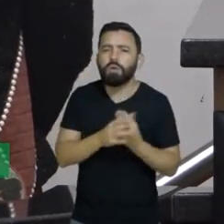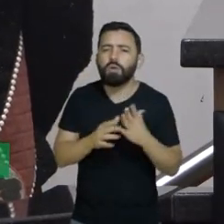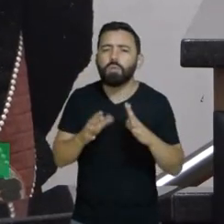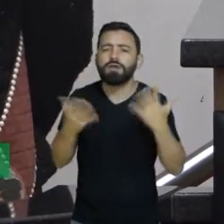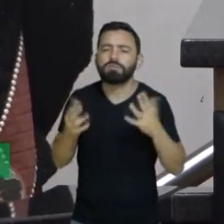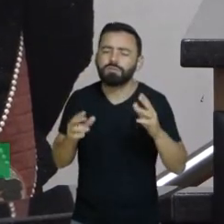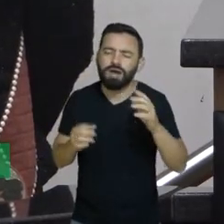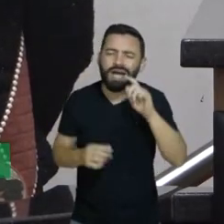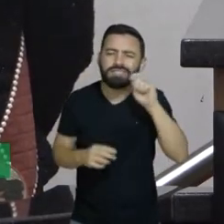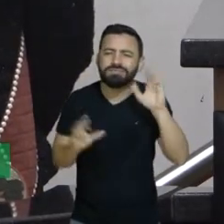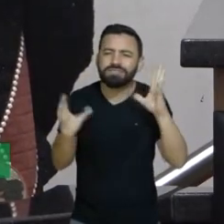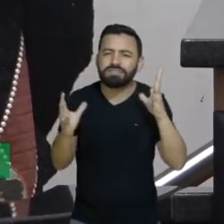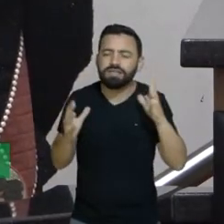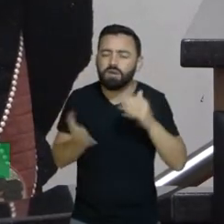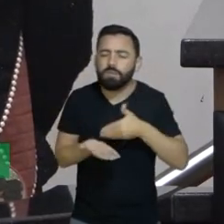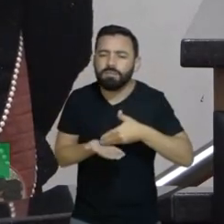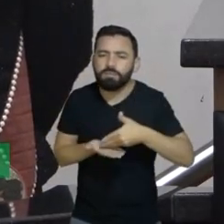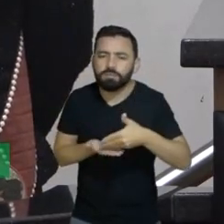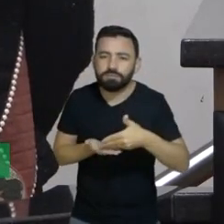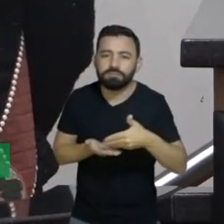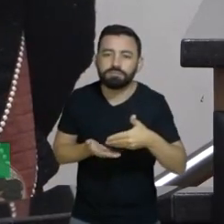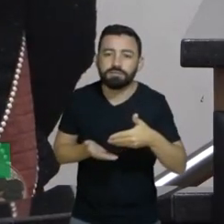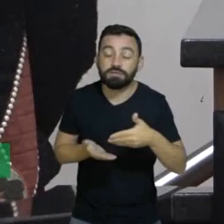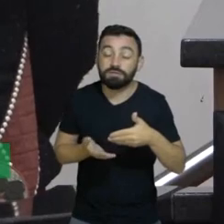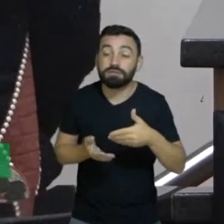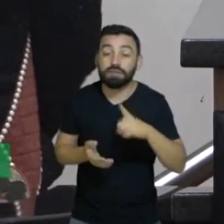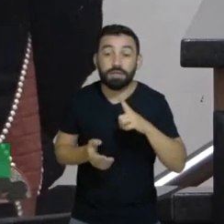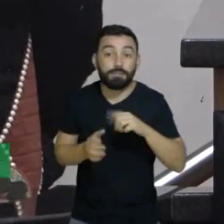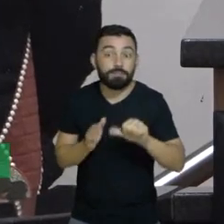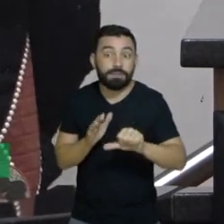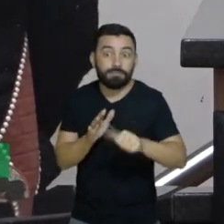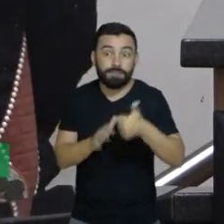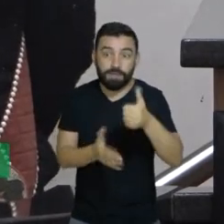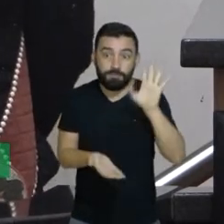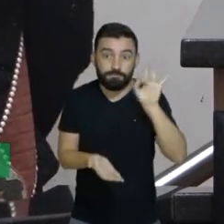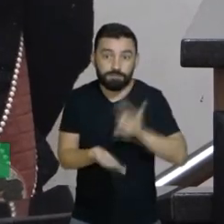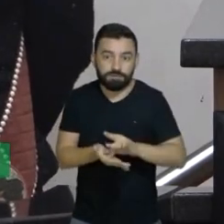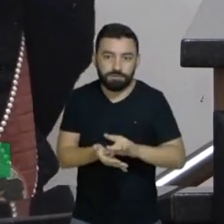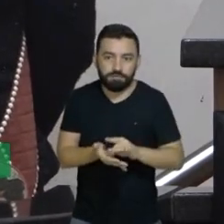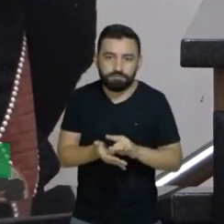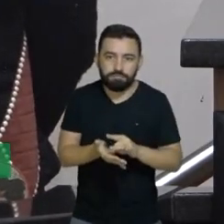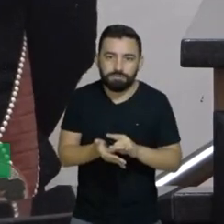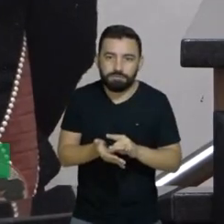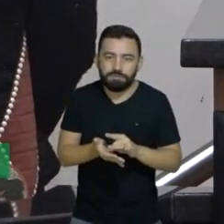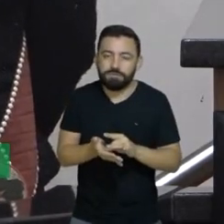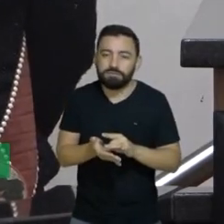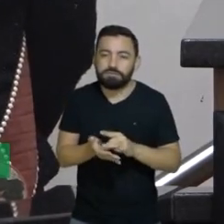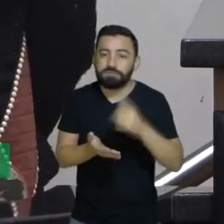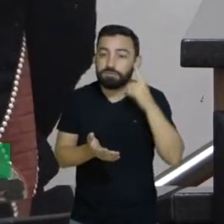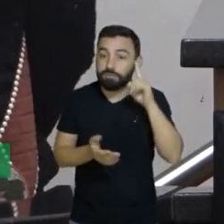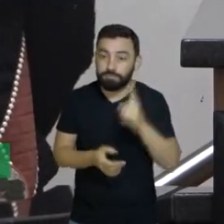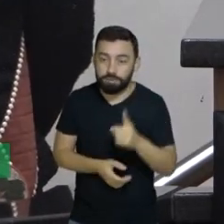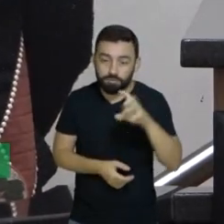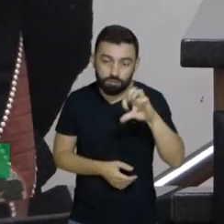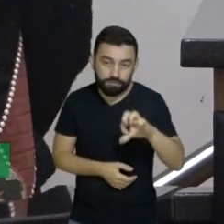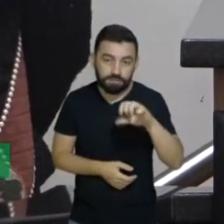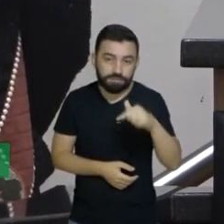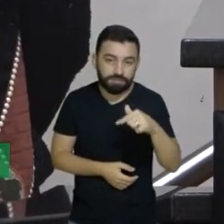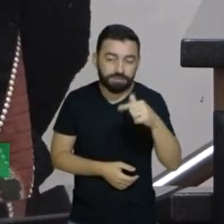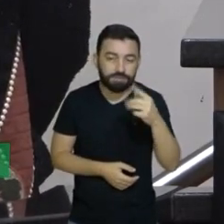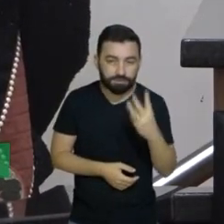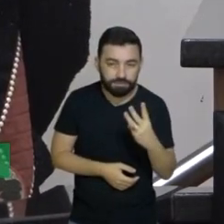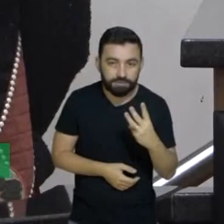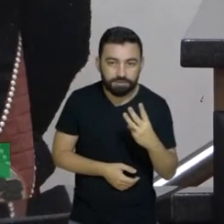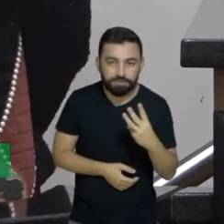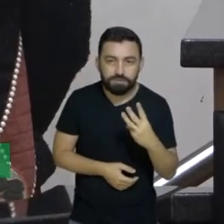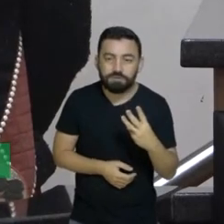Pinhão. O Recanto do Pinhão remonta à primeira edição oficial da Festa do Pinhão, realizada em 1973